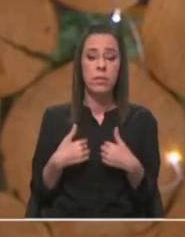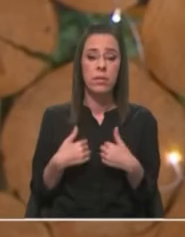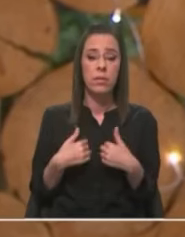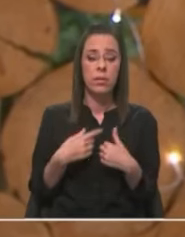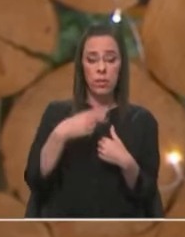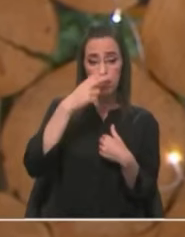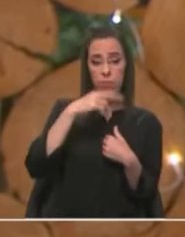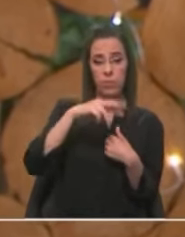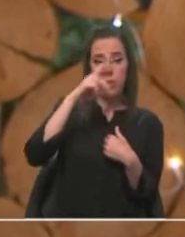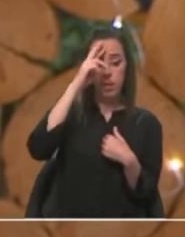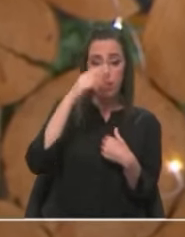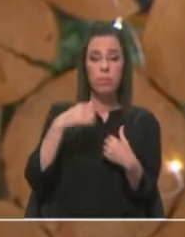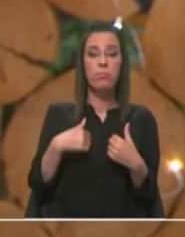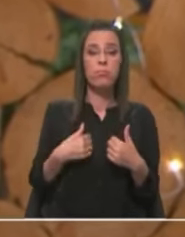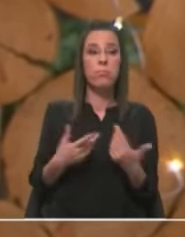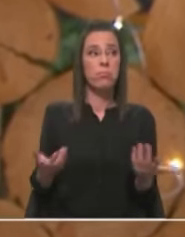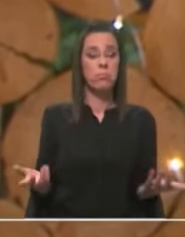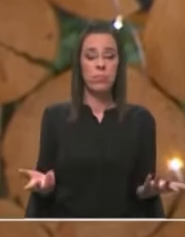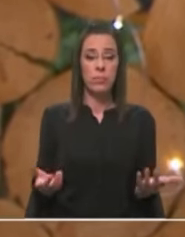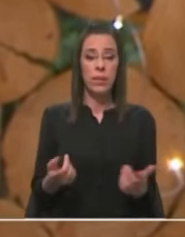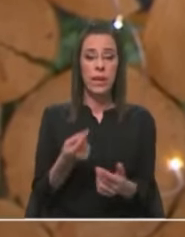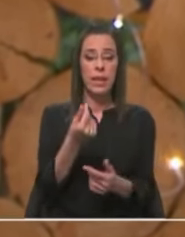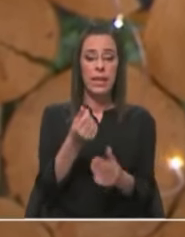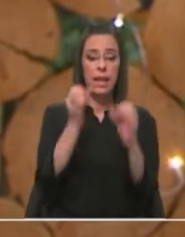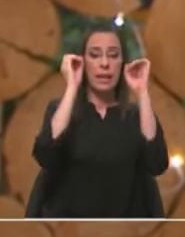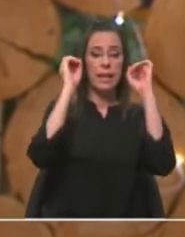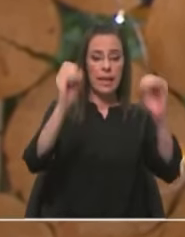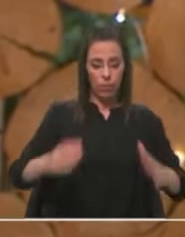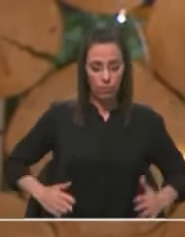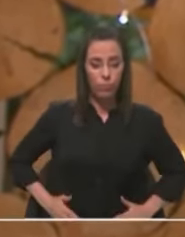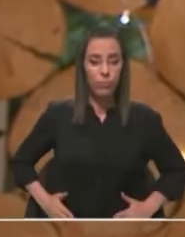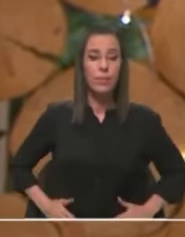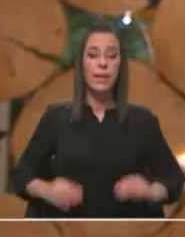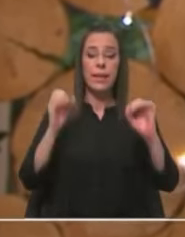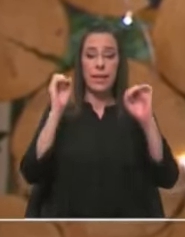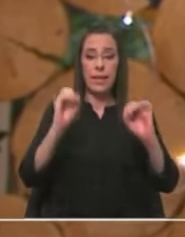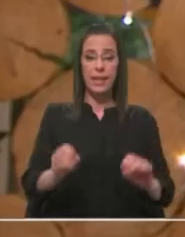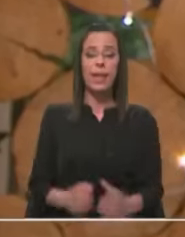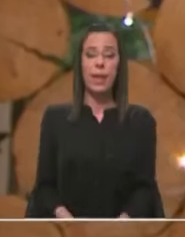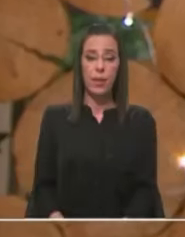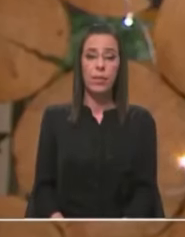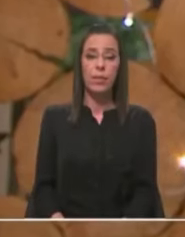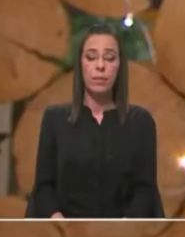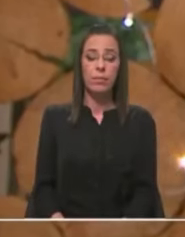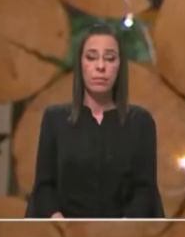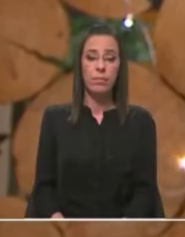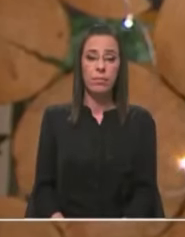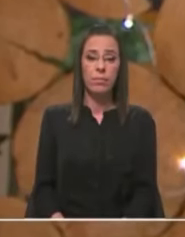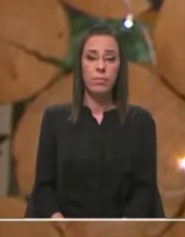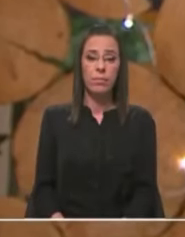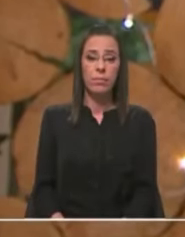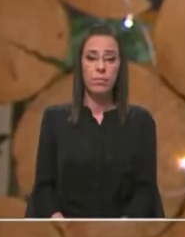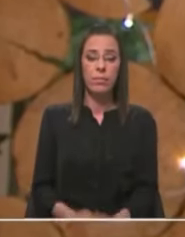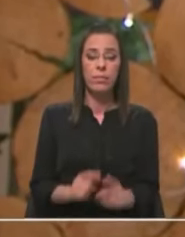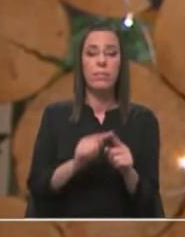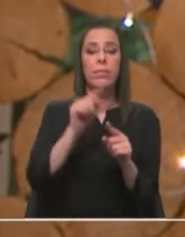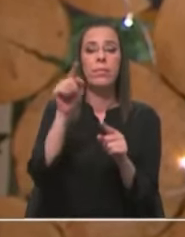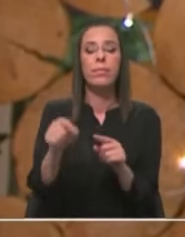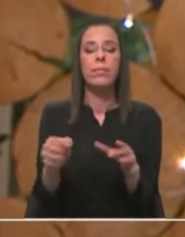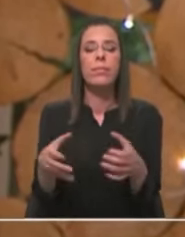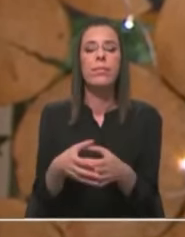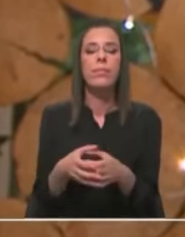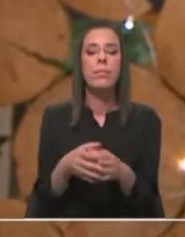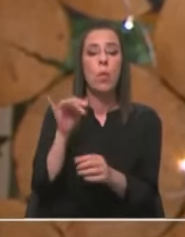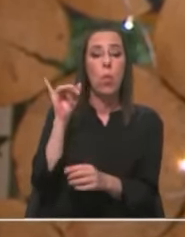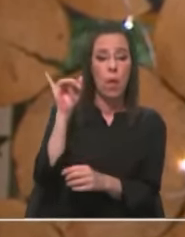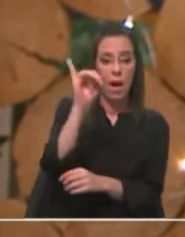para Moçambique, não levava um tosto no bolso. E fomos num super costeleiro. Era